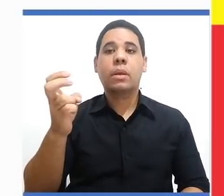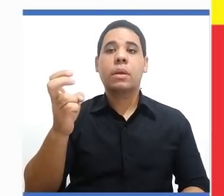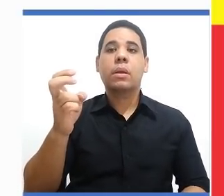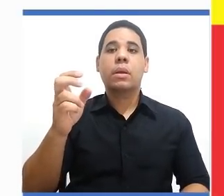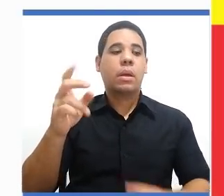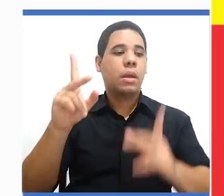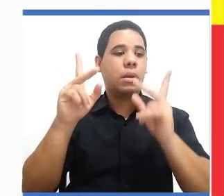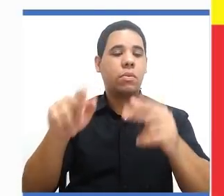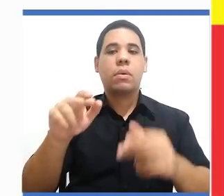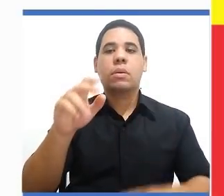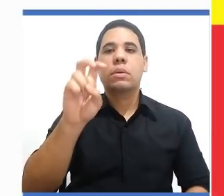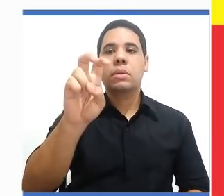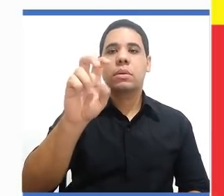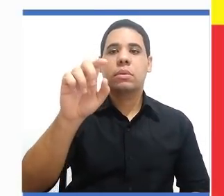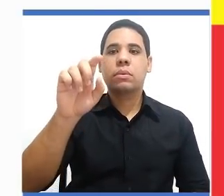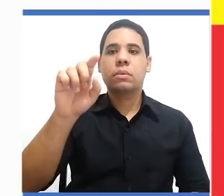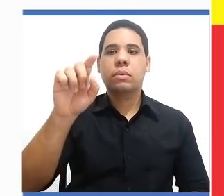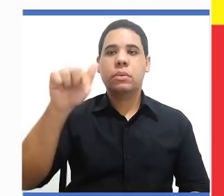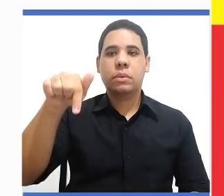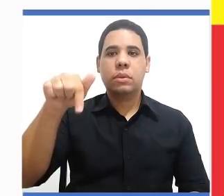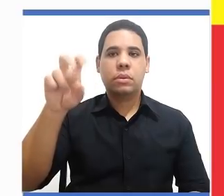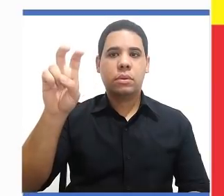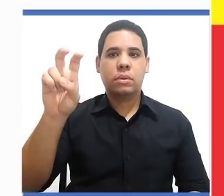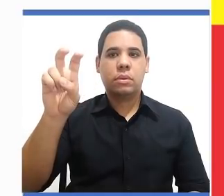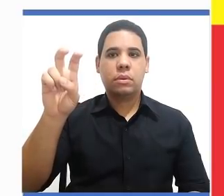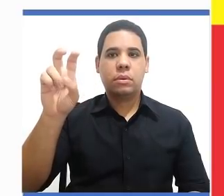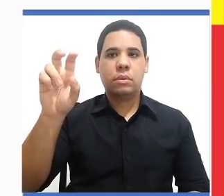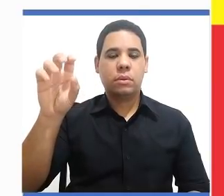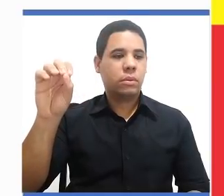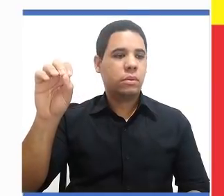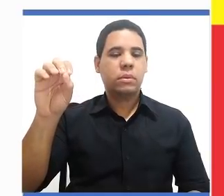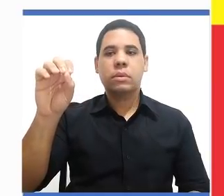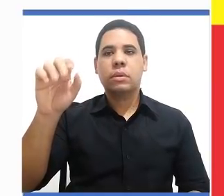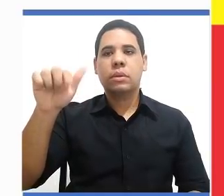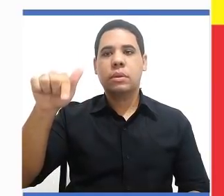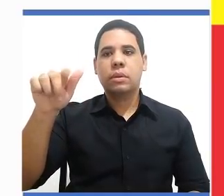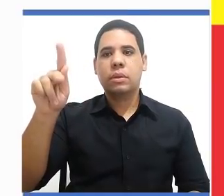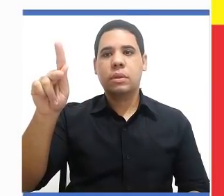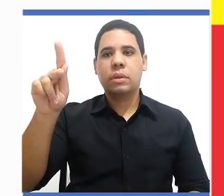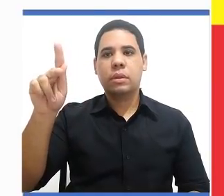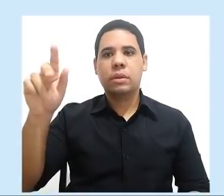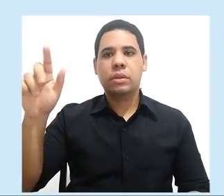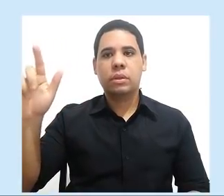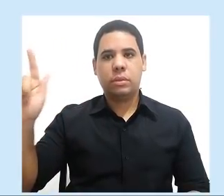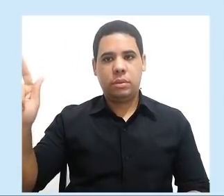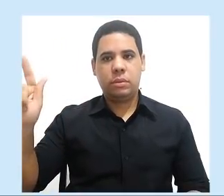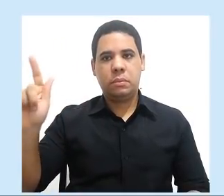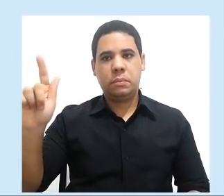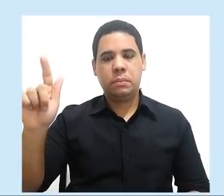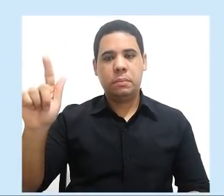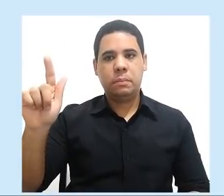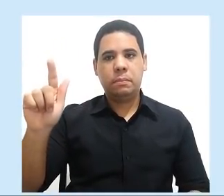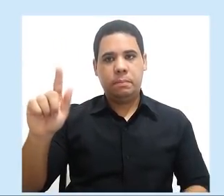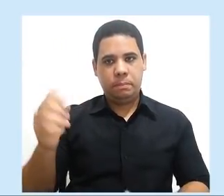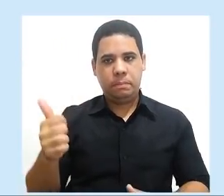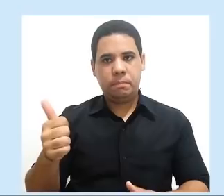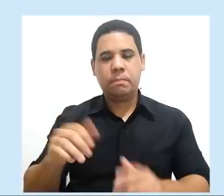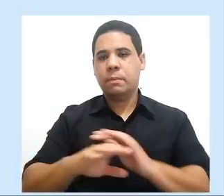15. Realizando isso, nós temos 5.760 quilos. Show de